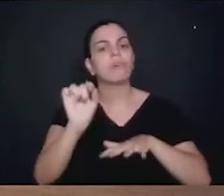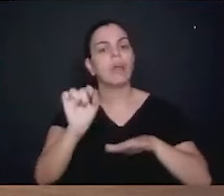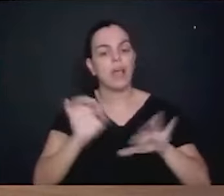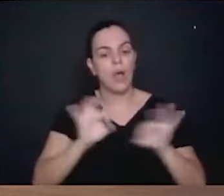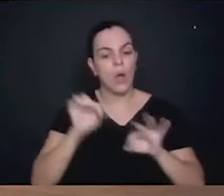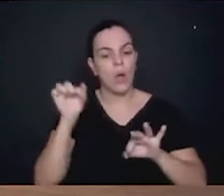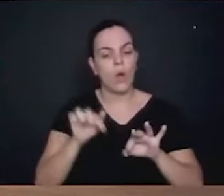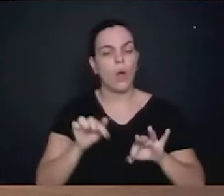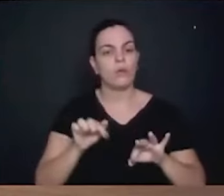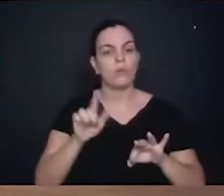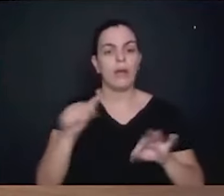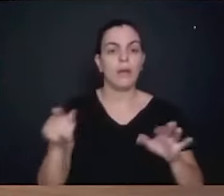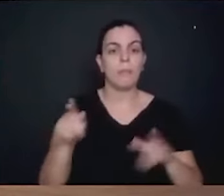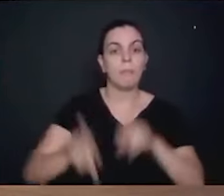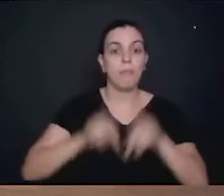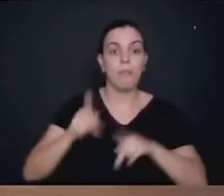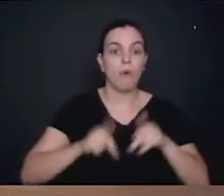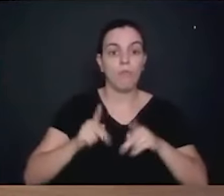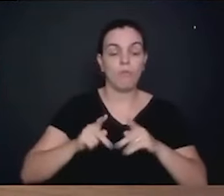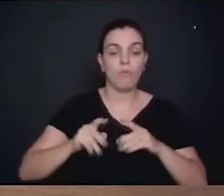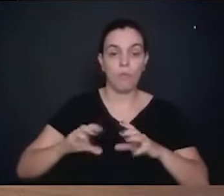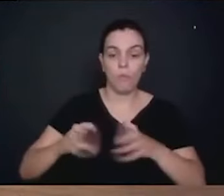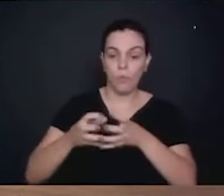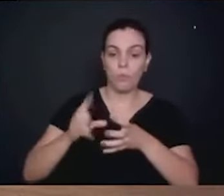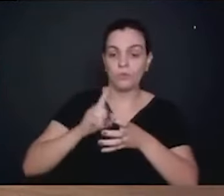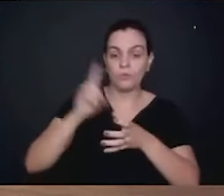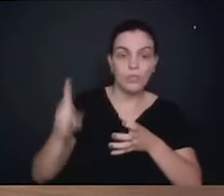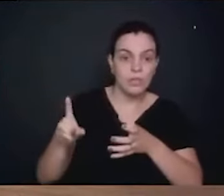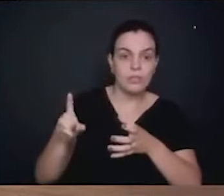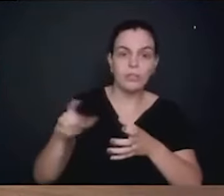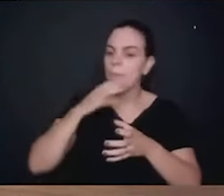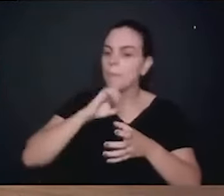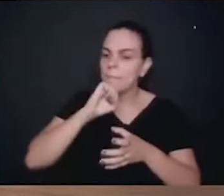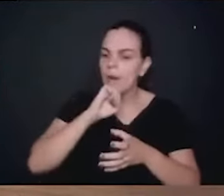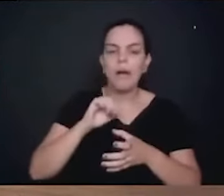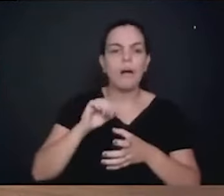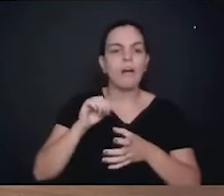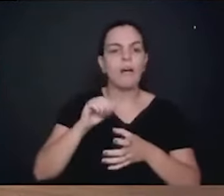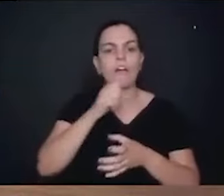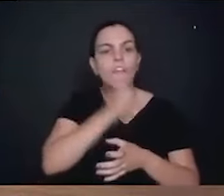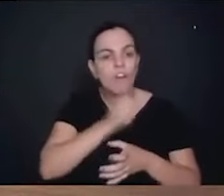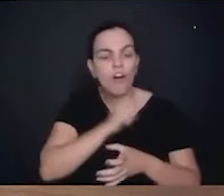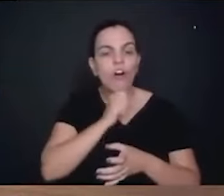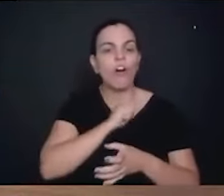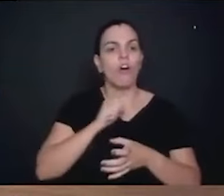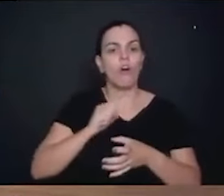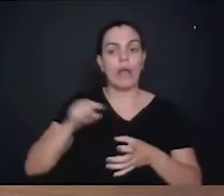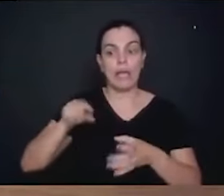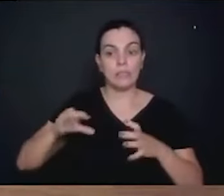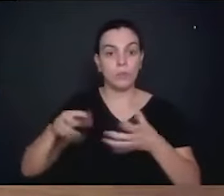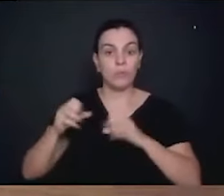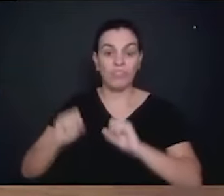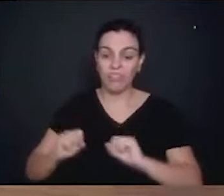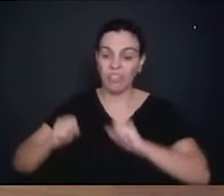direita, formado por pais, por avós, que defendem as crianças no nosso país. Foi falado